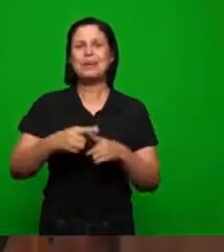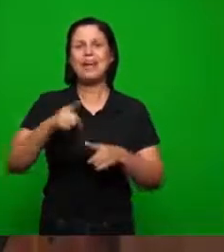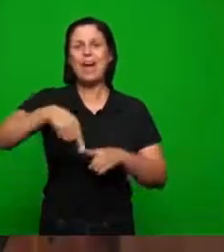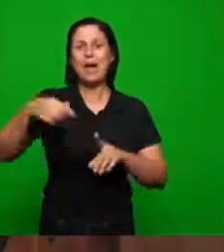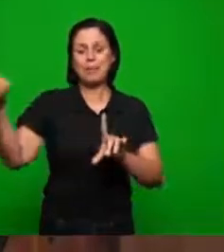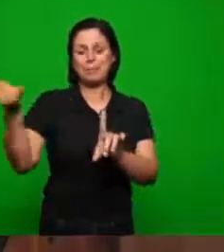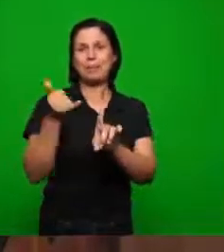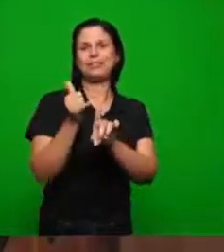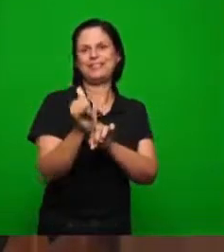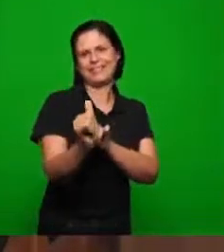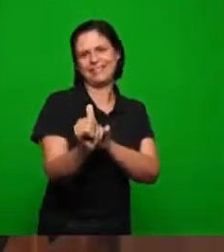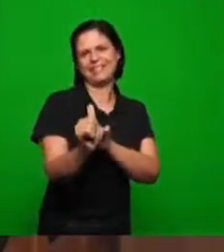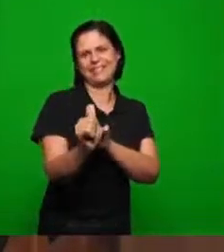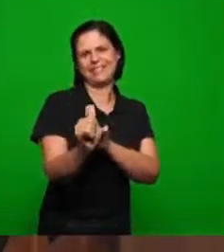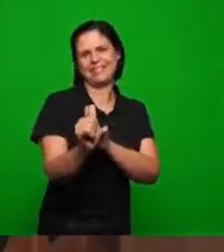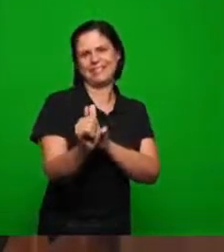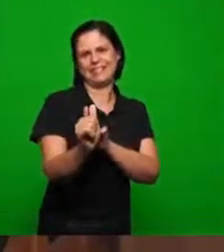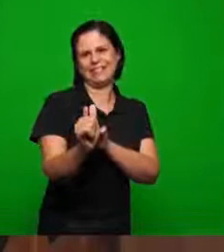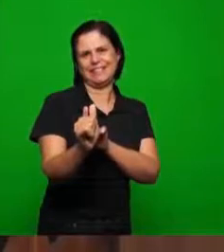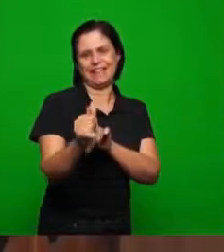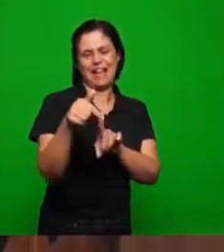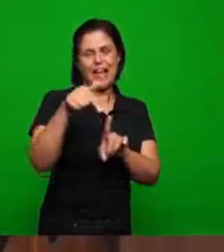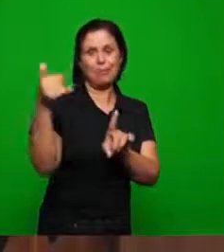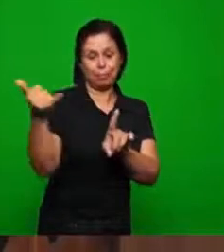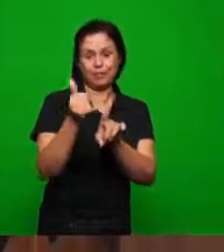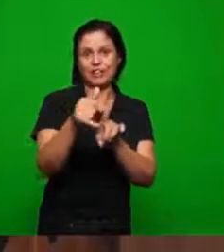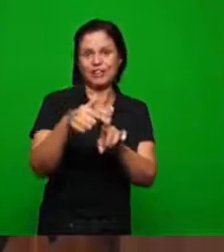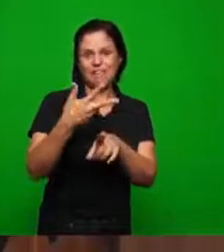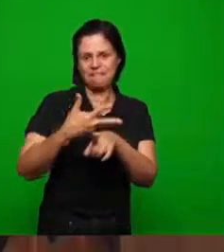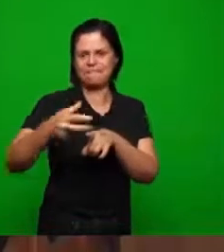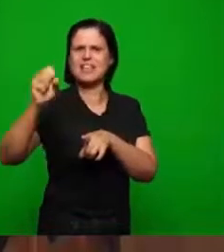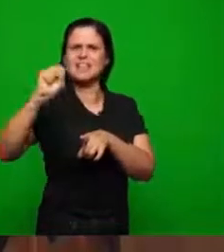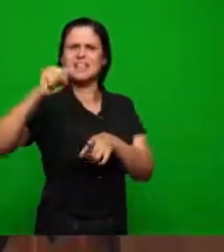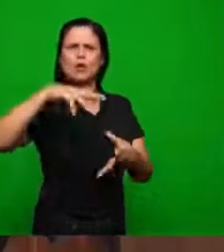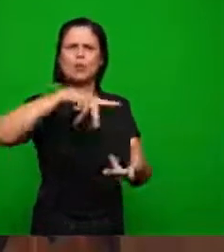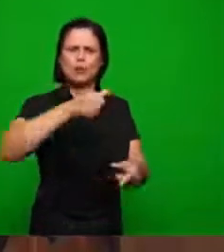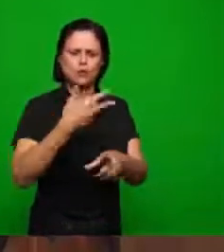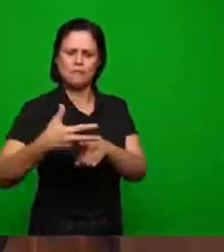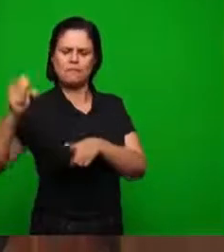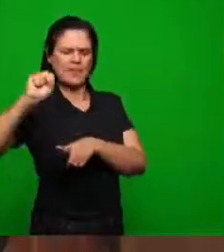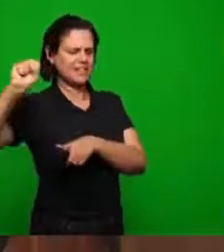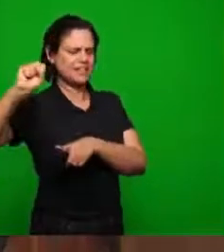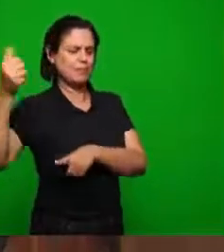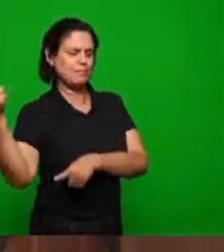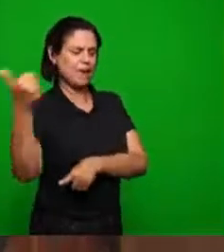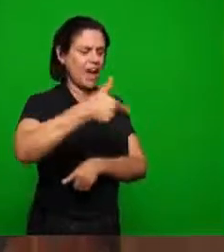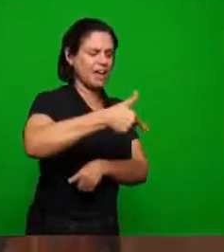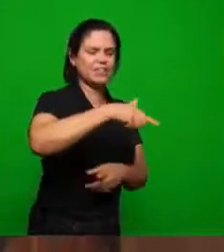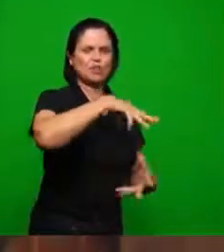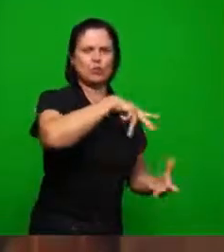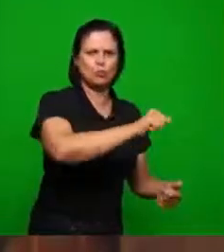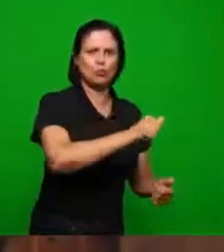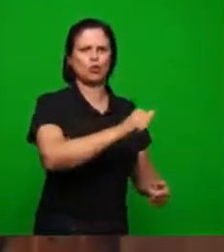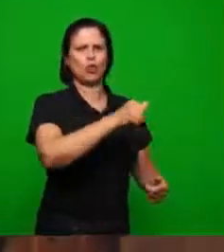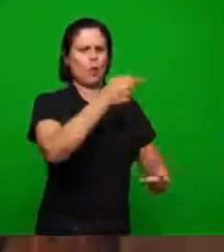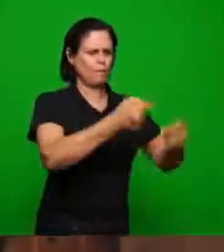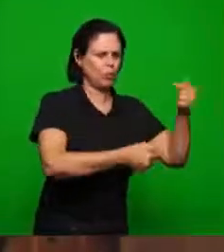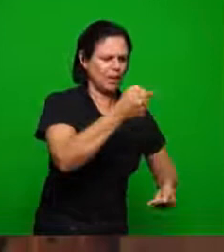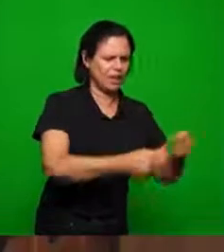profecia que iria vencer o mundo daquela época, político,